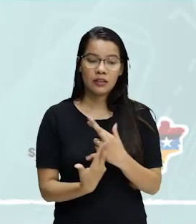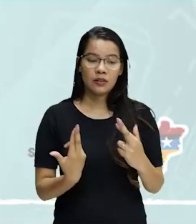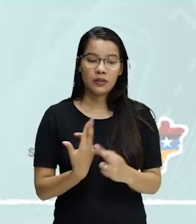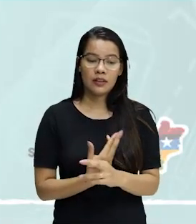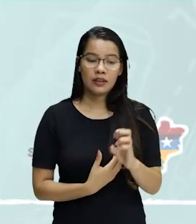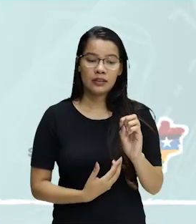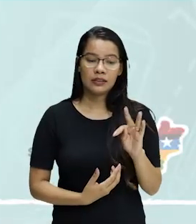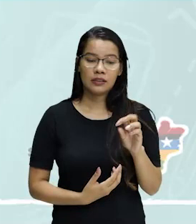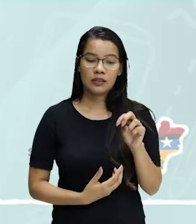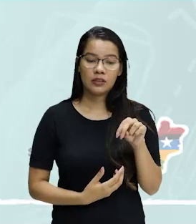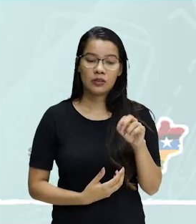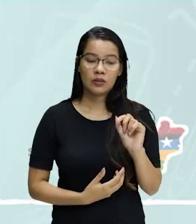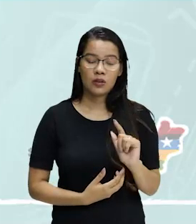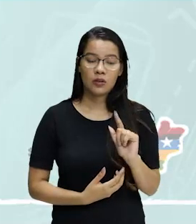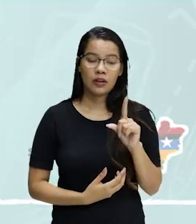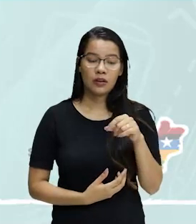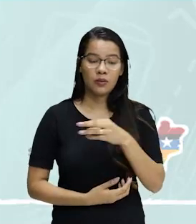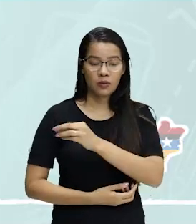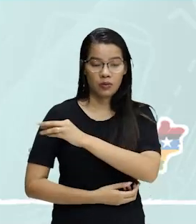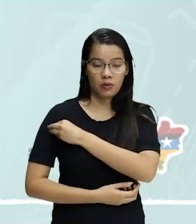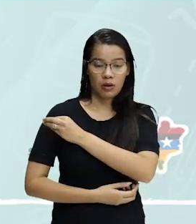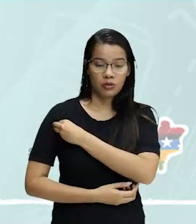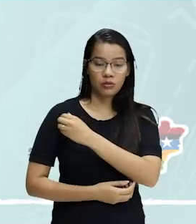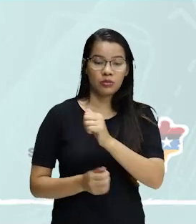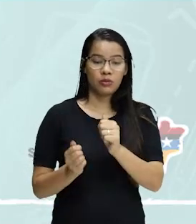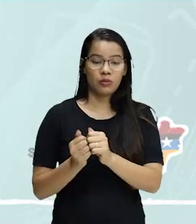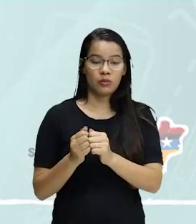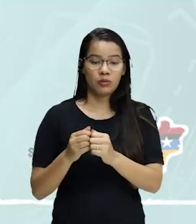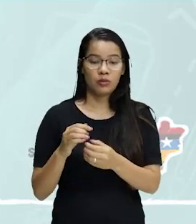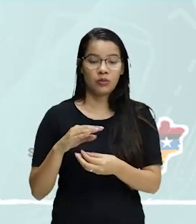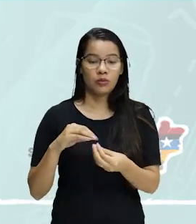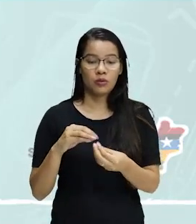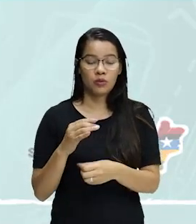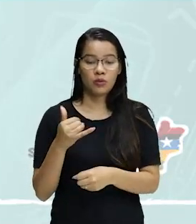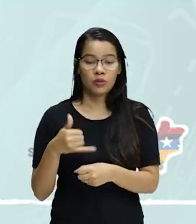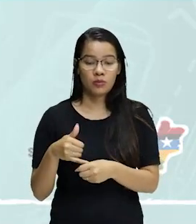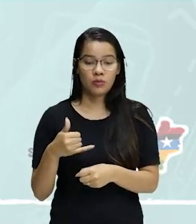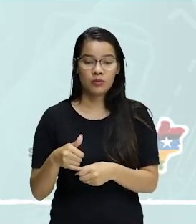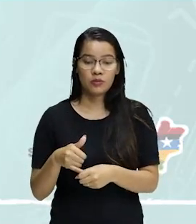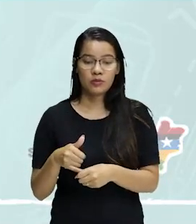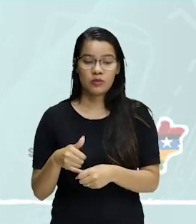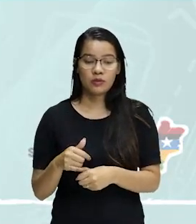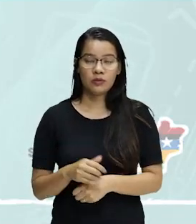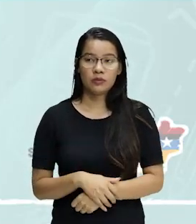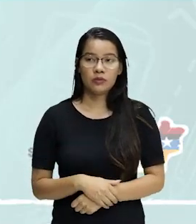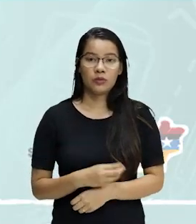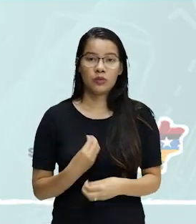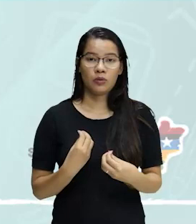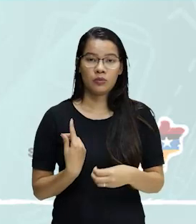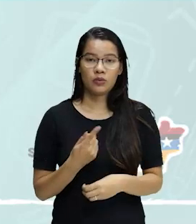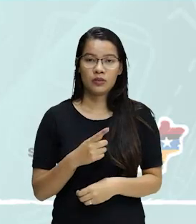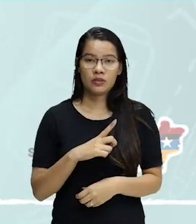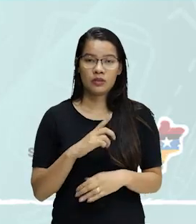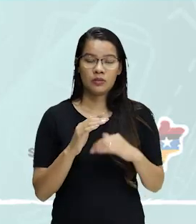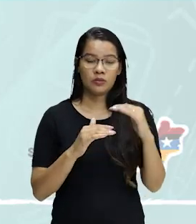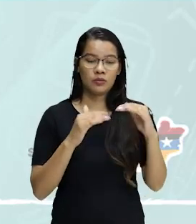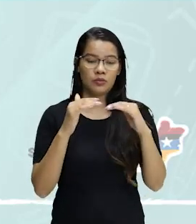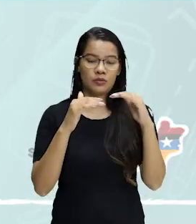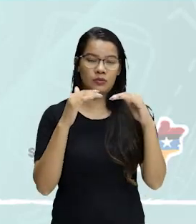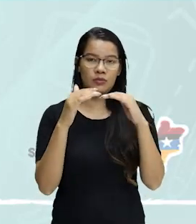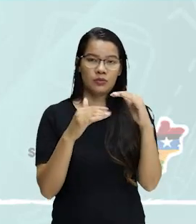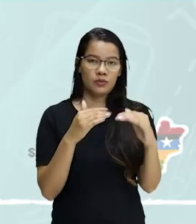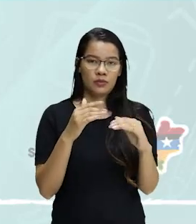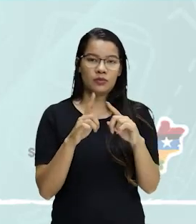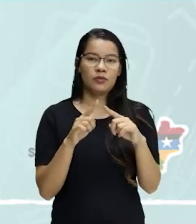O etanol é o álcool, né, combustível, né, utilizado como combustível. Como que nós vamos ter o processo